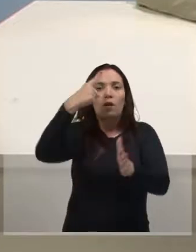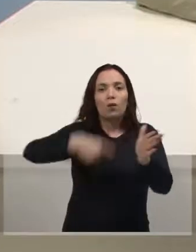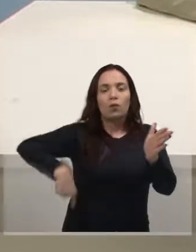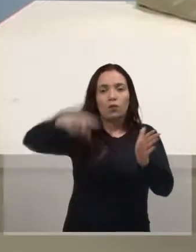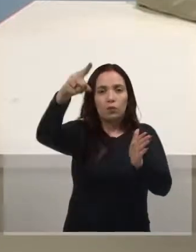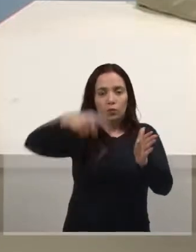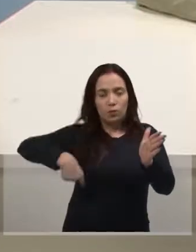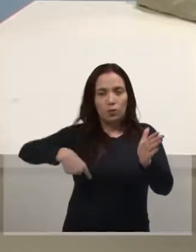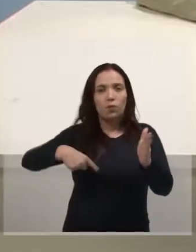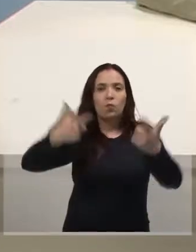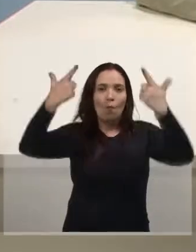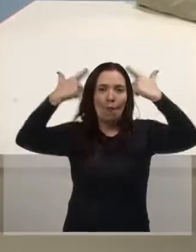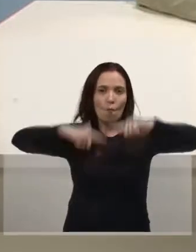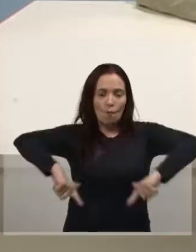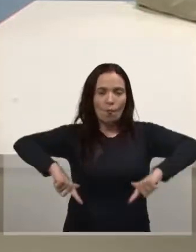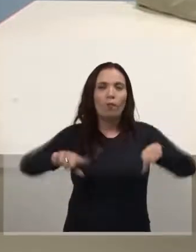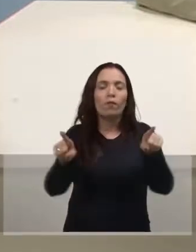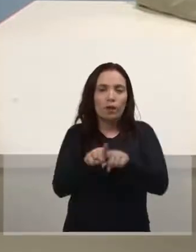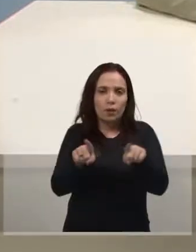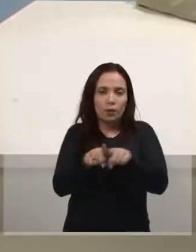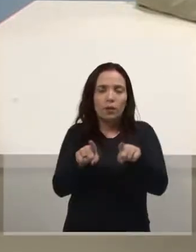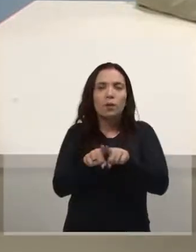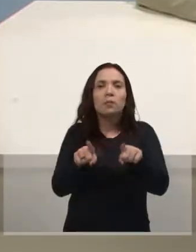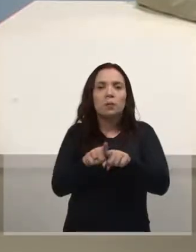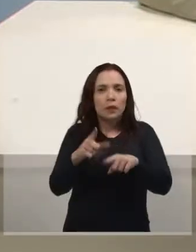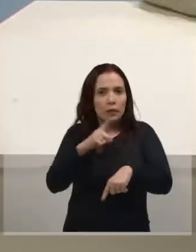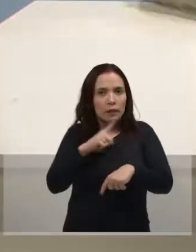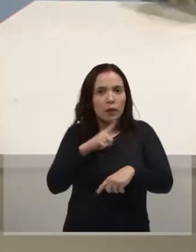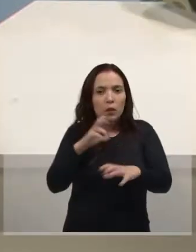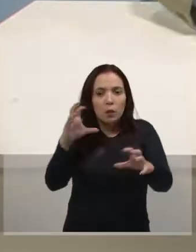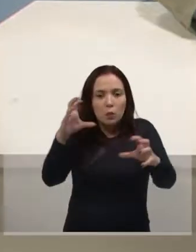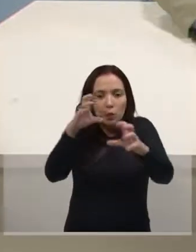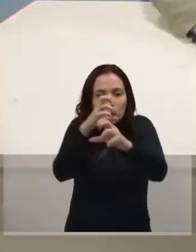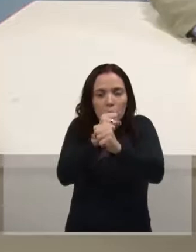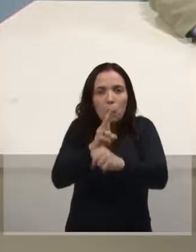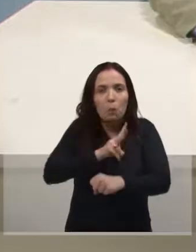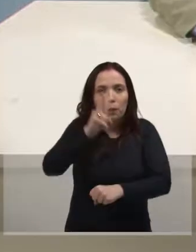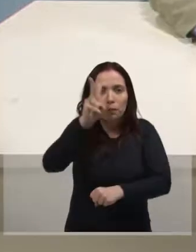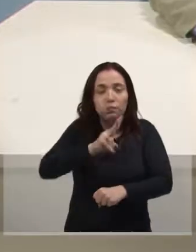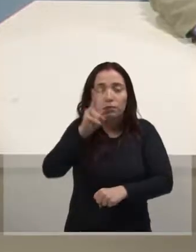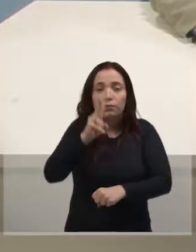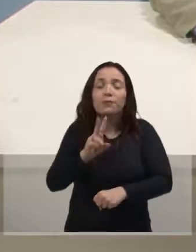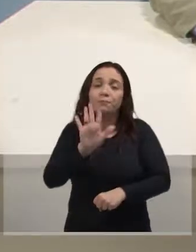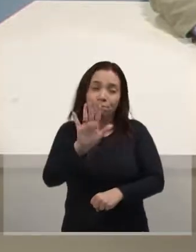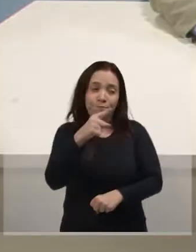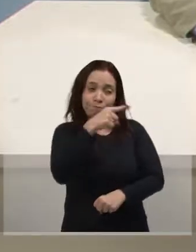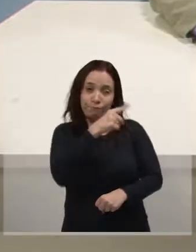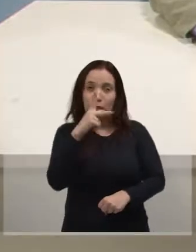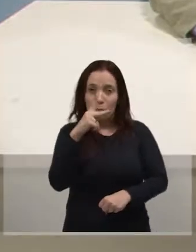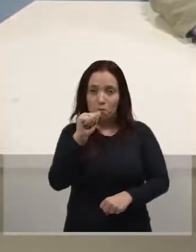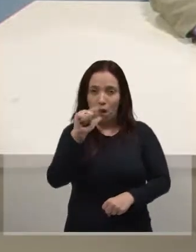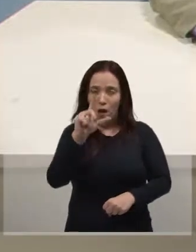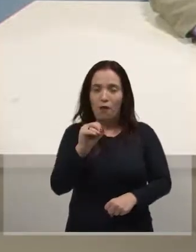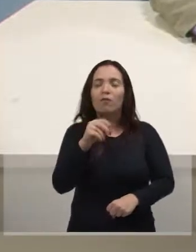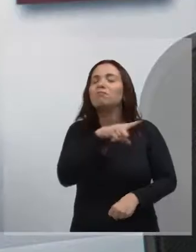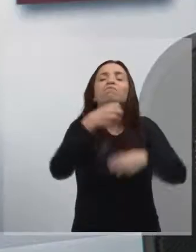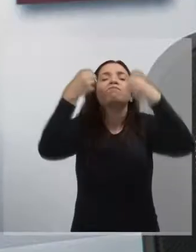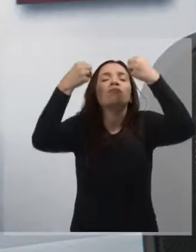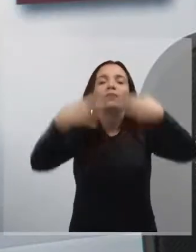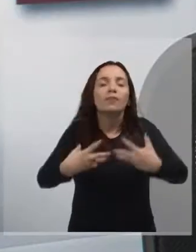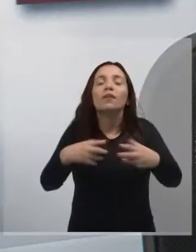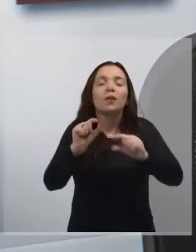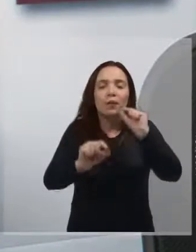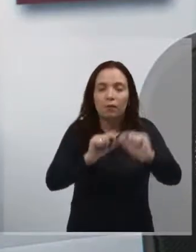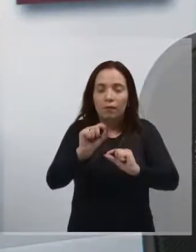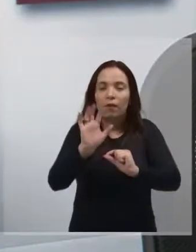foi o segundo, né? A abstenção também foi muito alta. O que o meu amigo Paulo está querendo dizer é o seguinte: desde